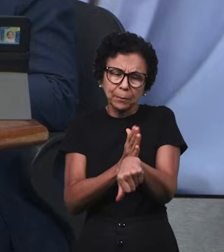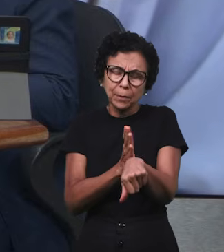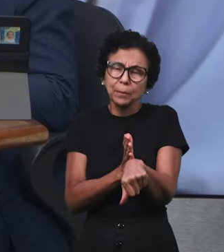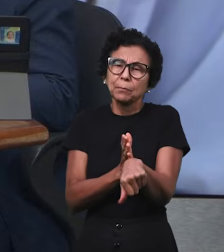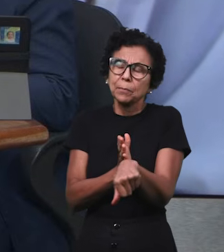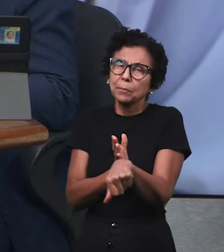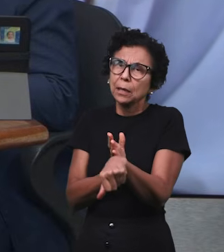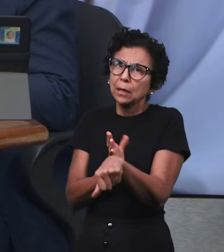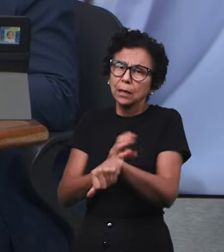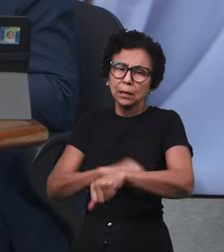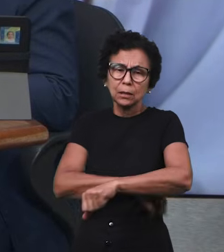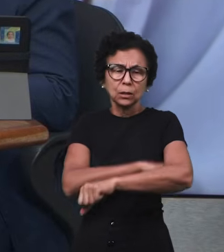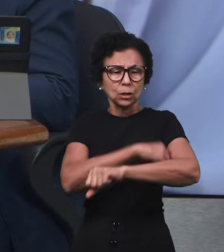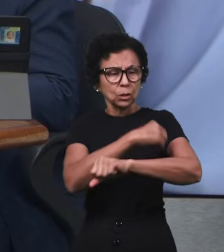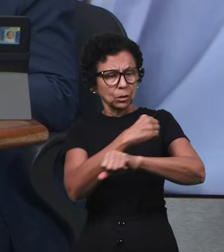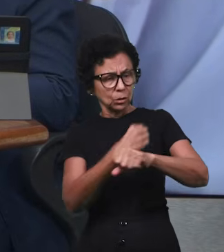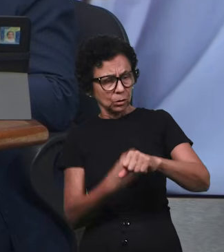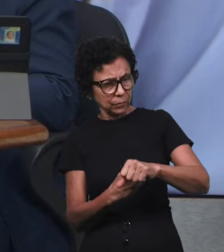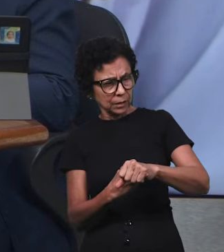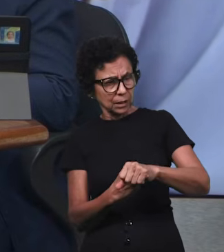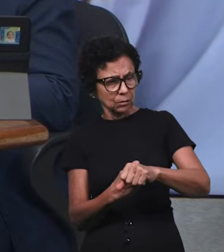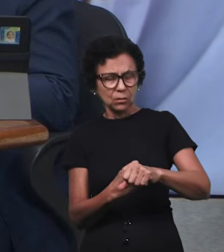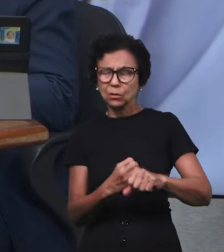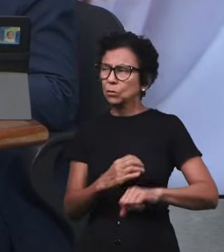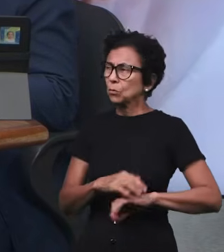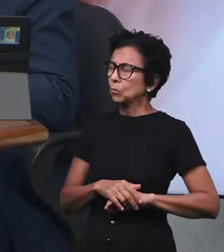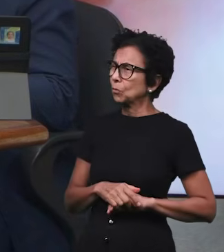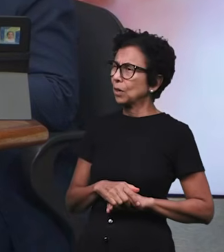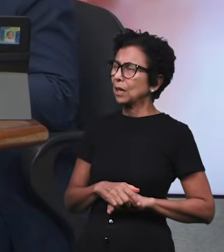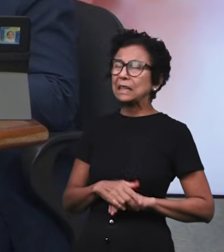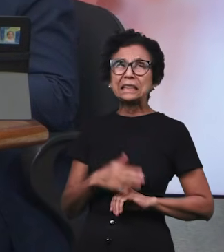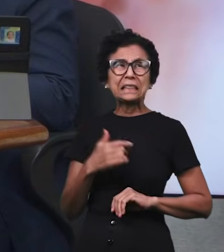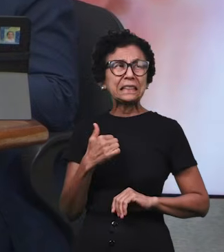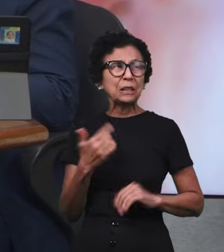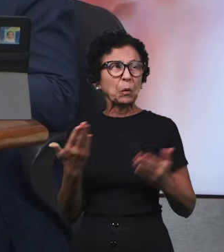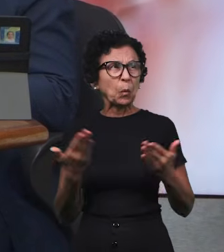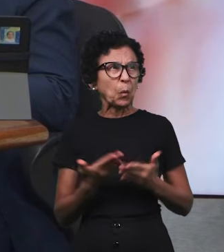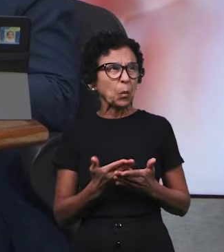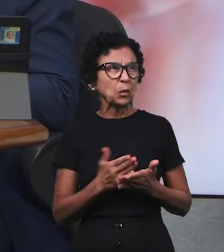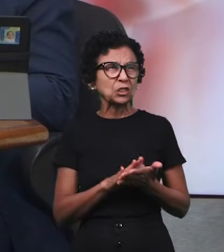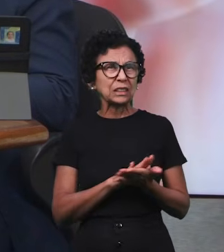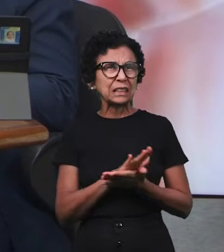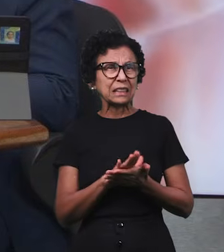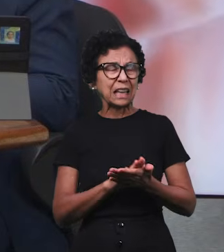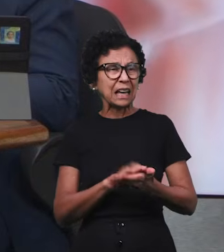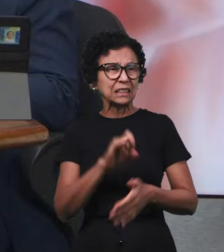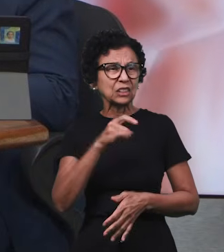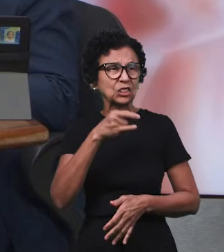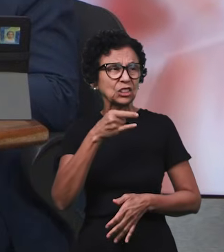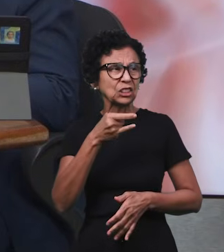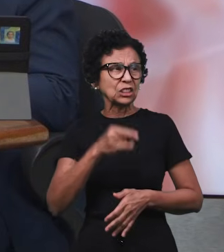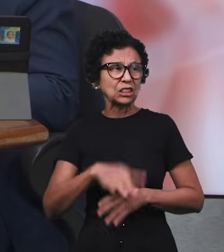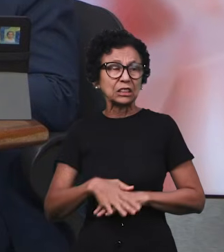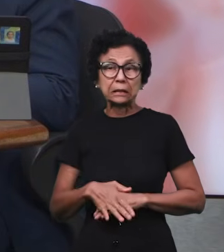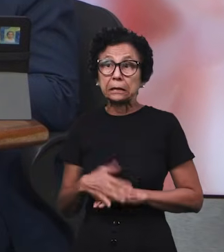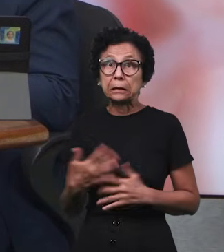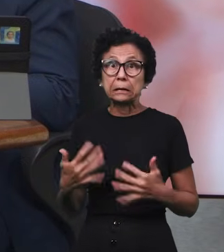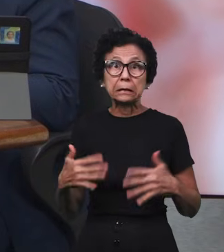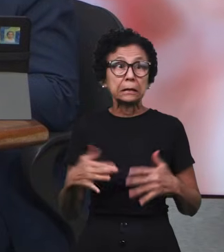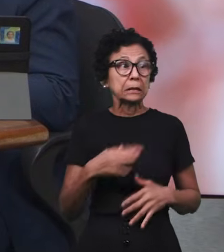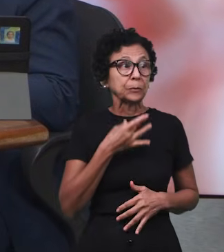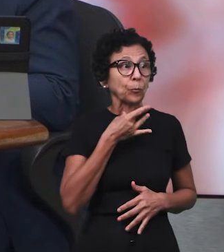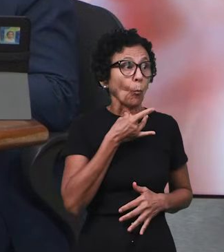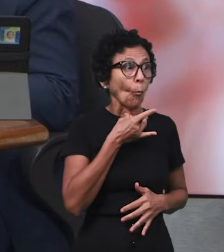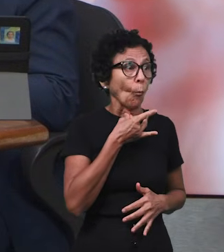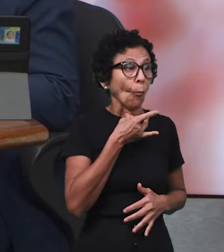quando você chega no final do dia, se você não fez xixi, você fica preocupado, né? Você fala, nossa, eu tô com sede. Então, assim,